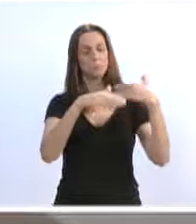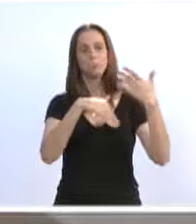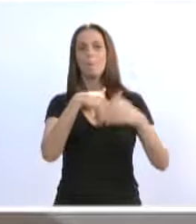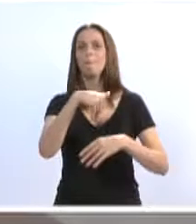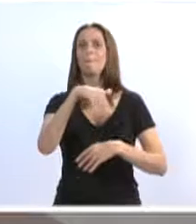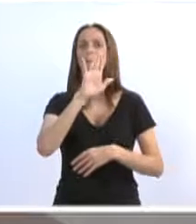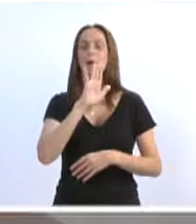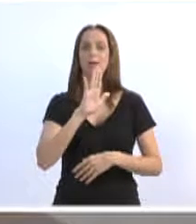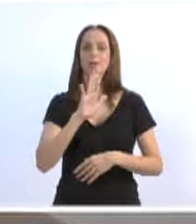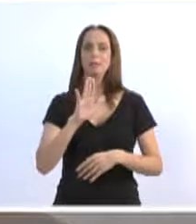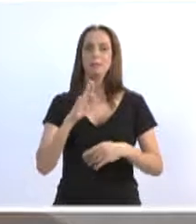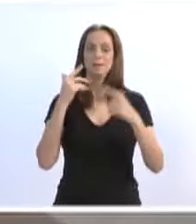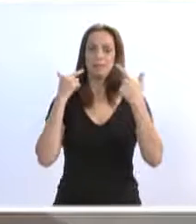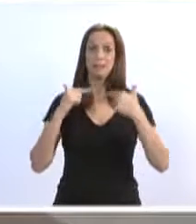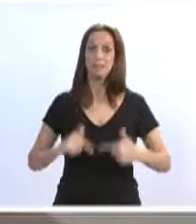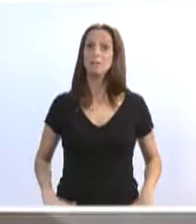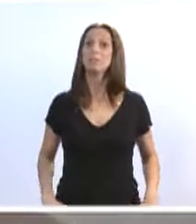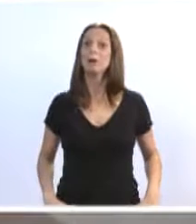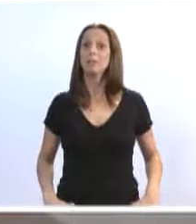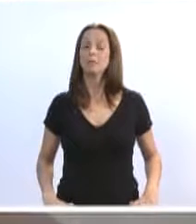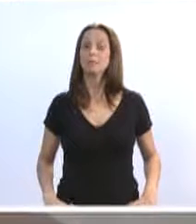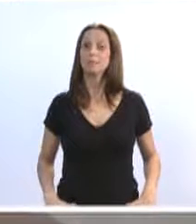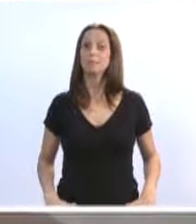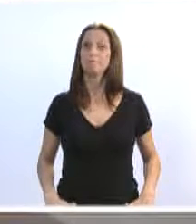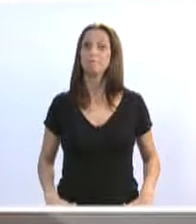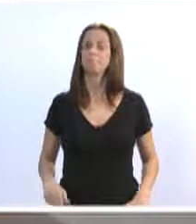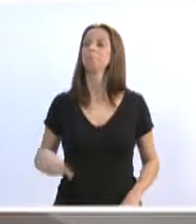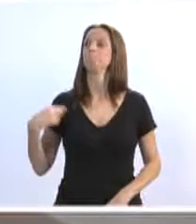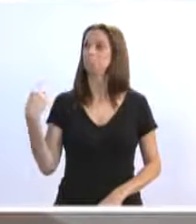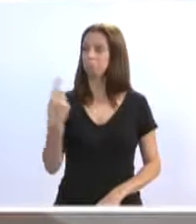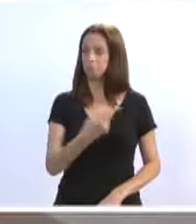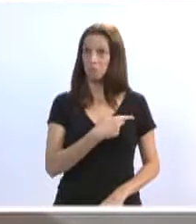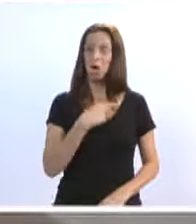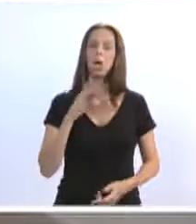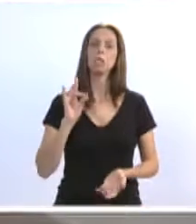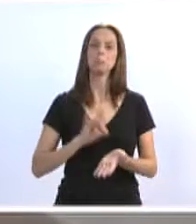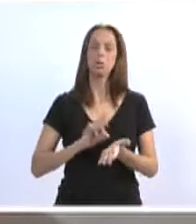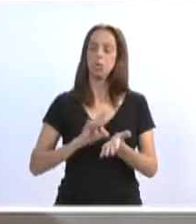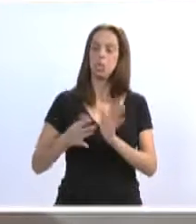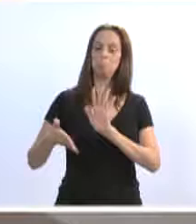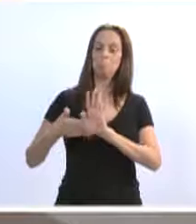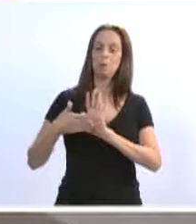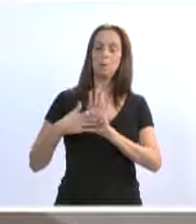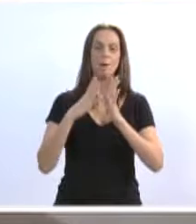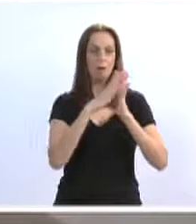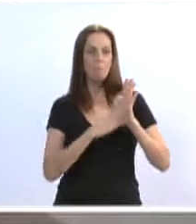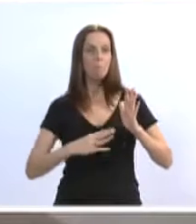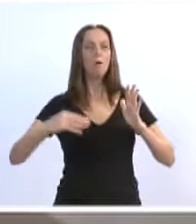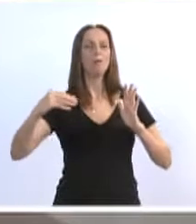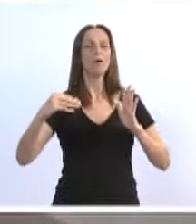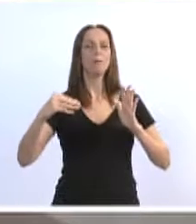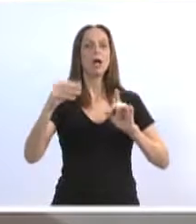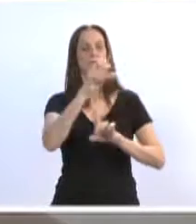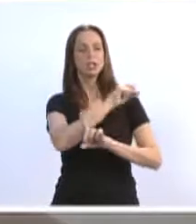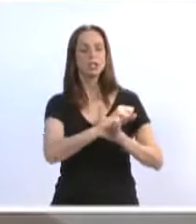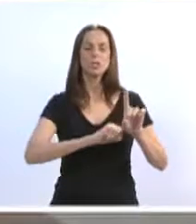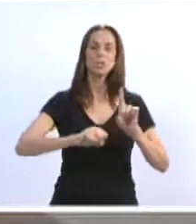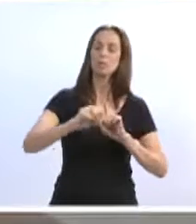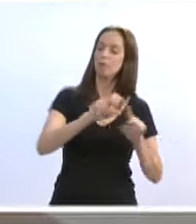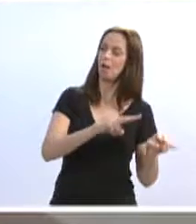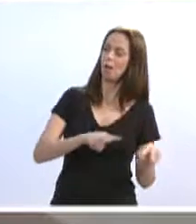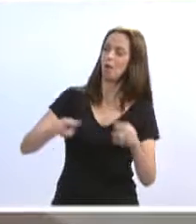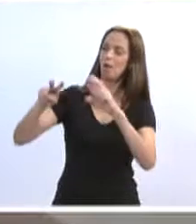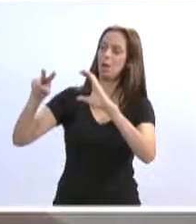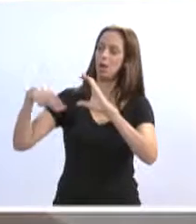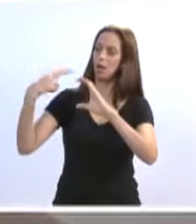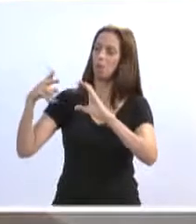no sistema de transparência, e nisso nós estamos dando um exemplo, nós estamos oferecendo à sociedade blumenauense, de